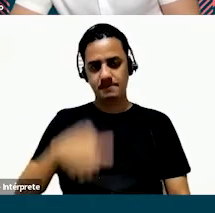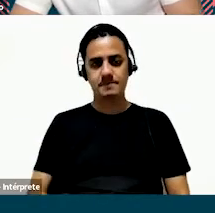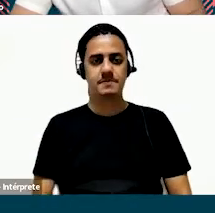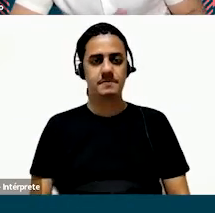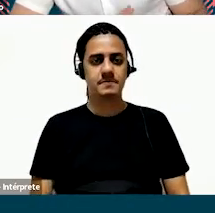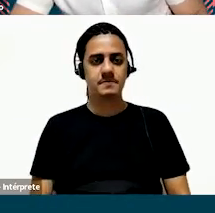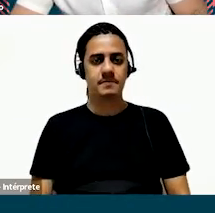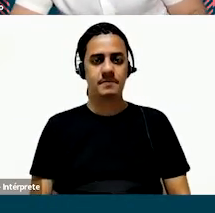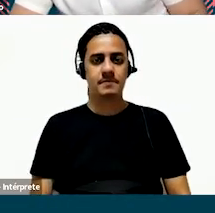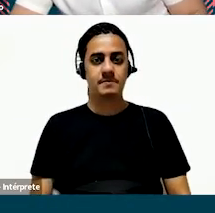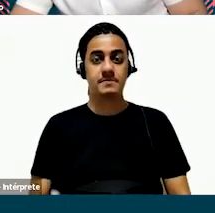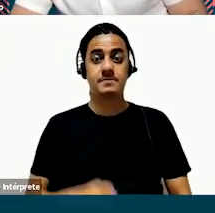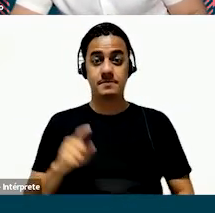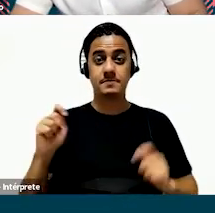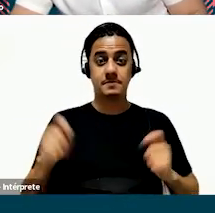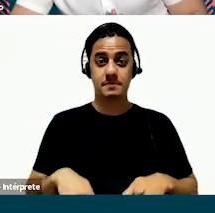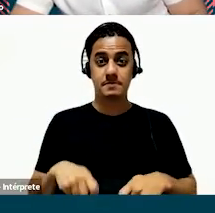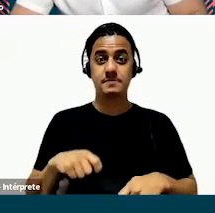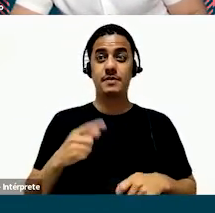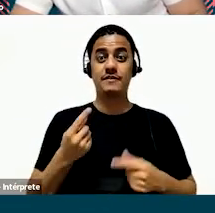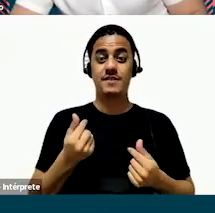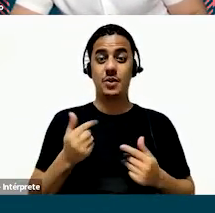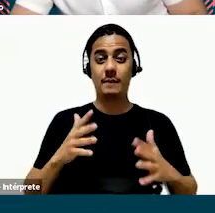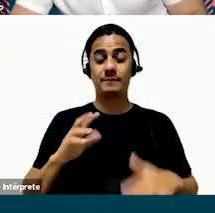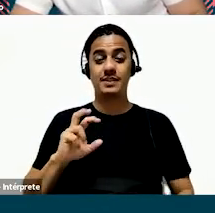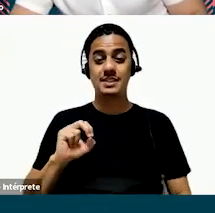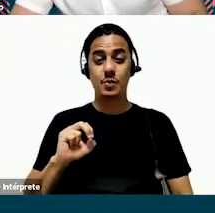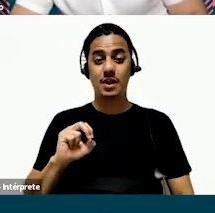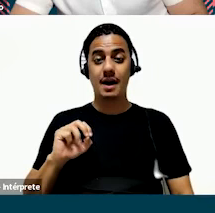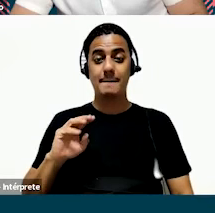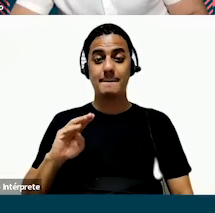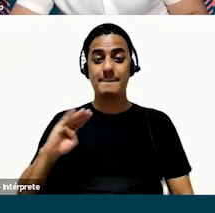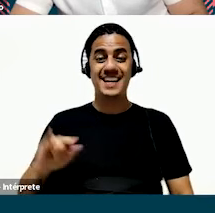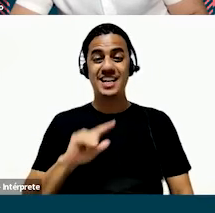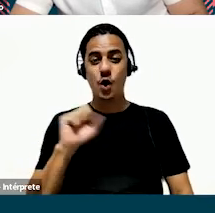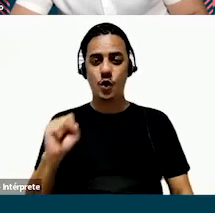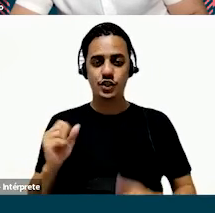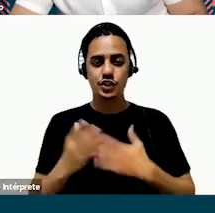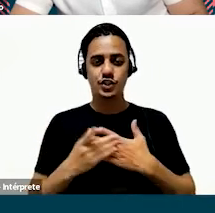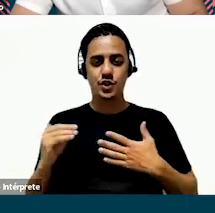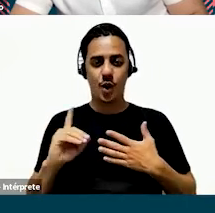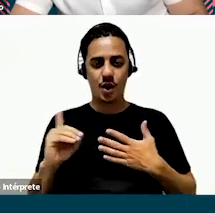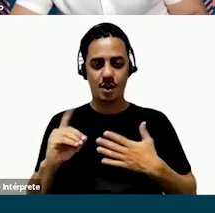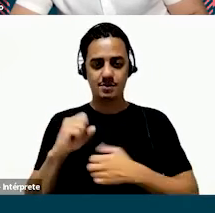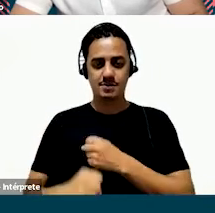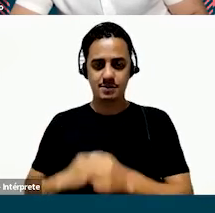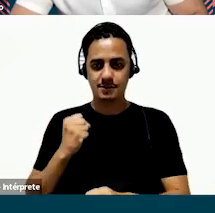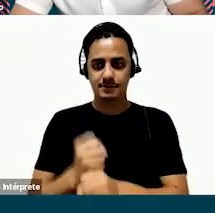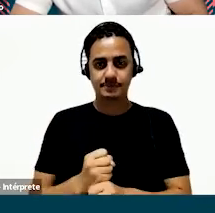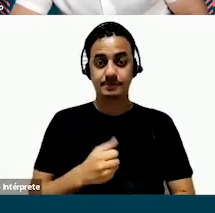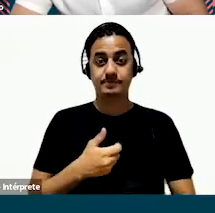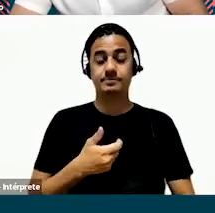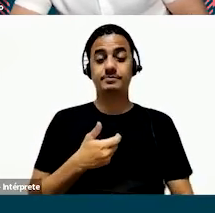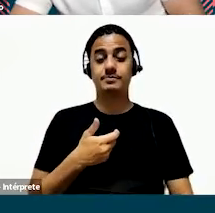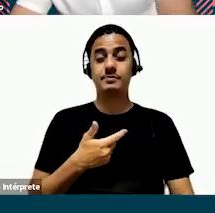Índia. Ele está ali, possivelmente pode chegar a valer 50 bilhões de dólares até 2027. Então, a gente está